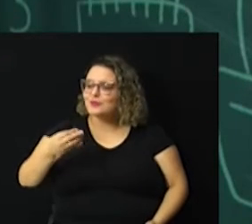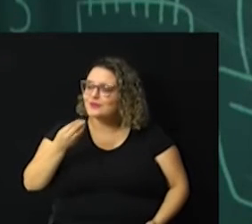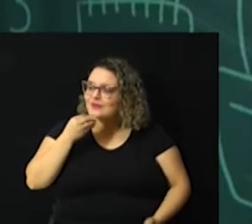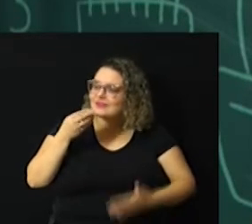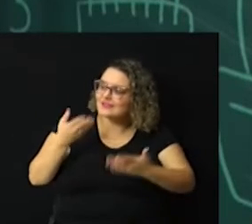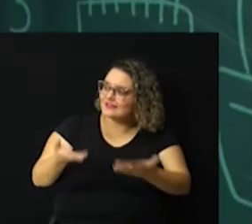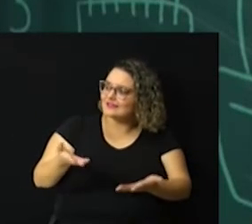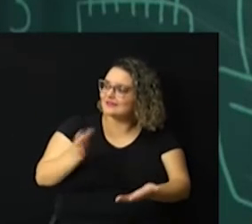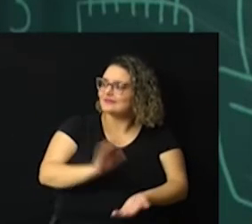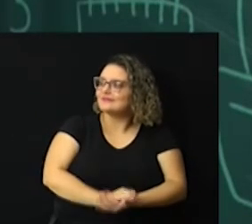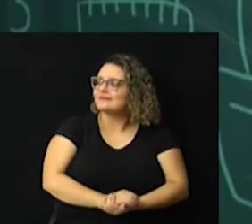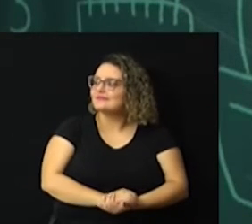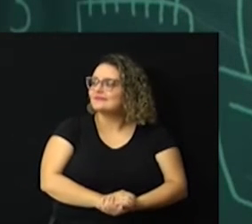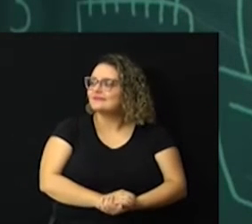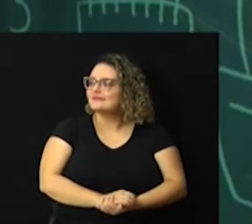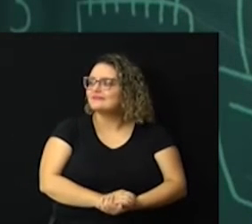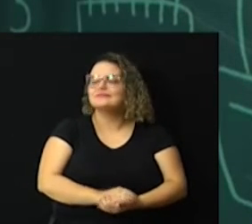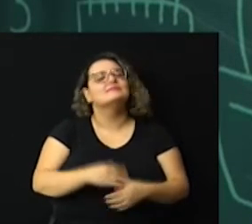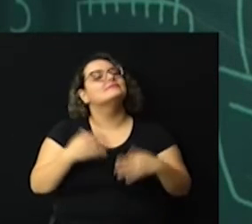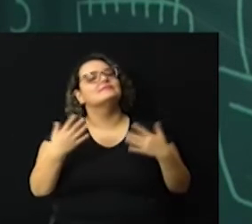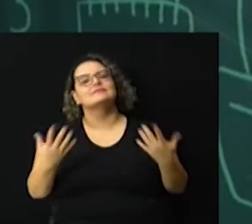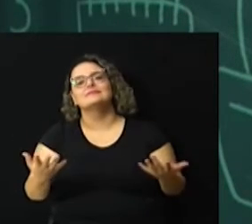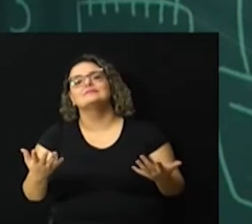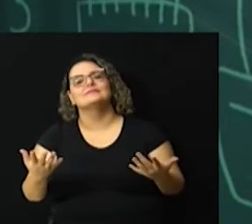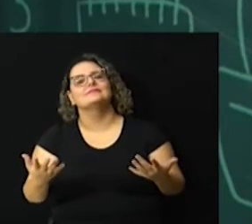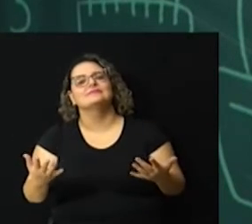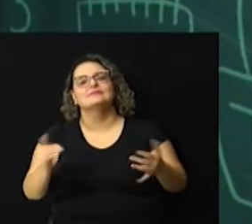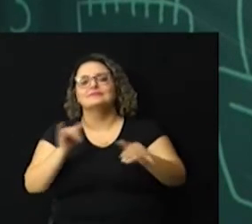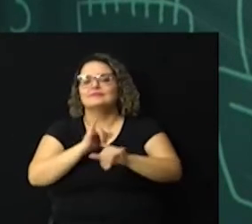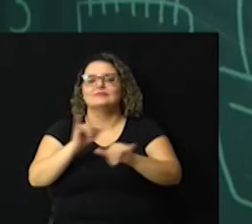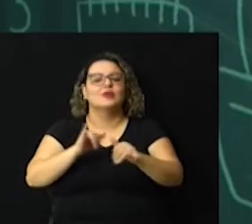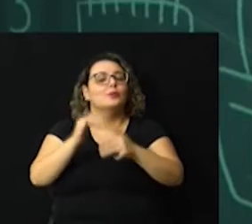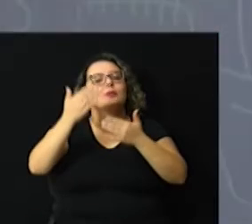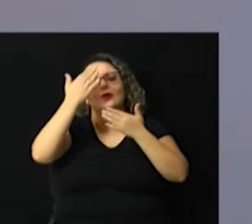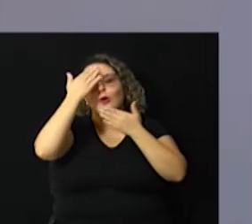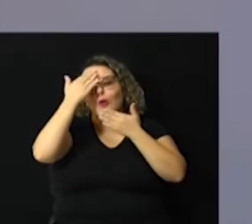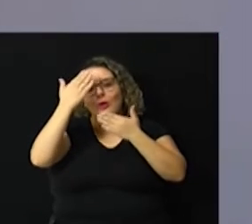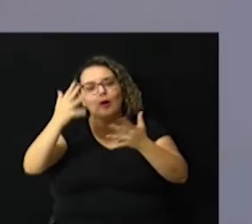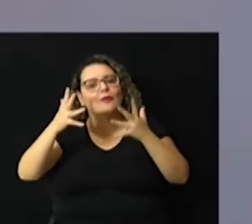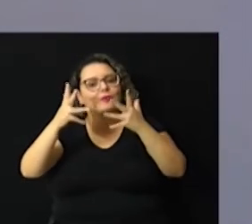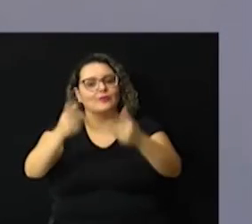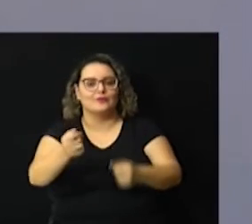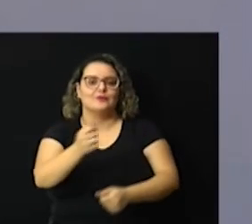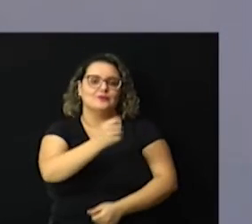aproveitar o espaço aqui? Eu queria só publicamente agradecer os meus